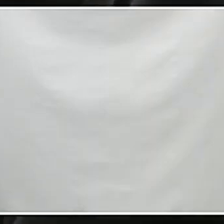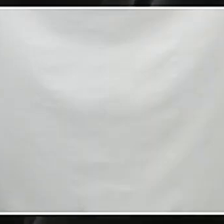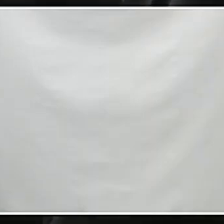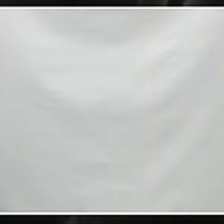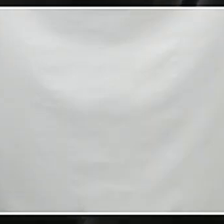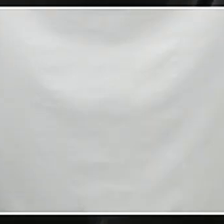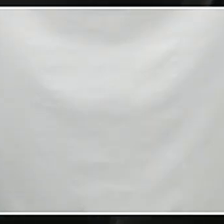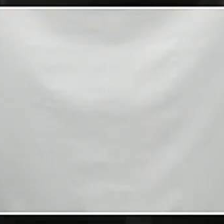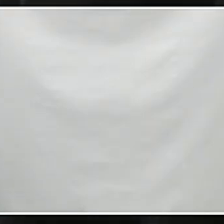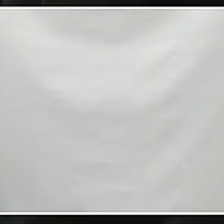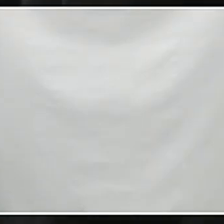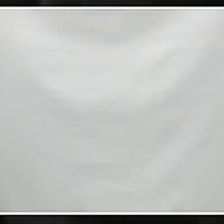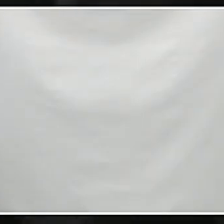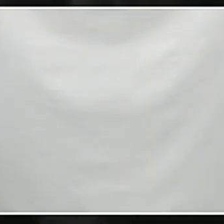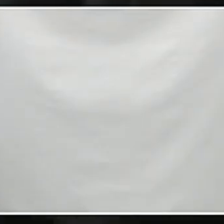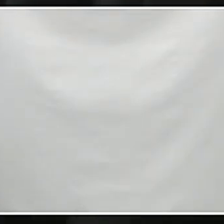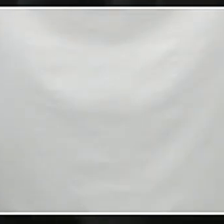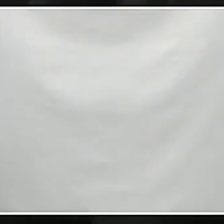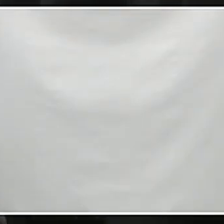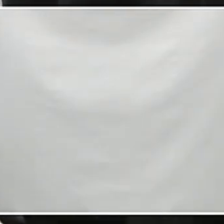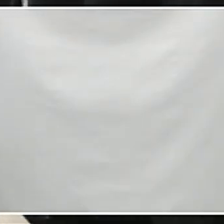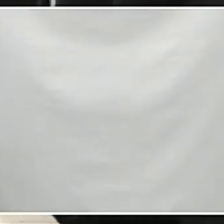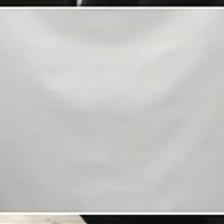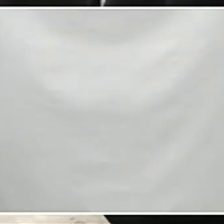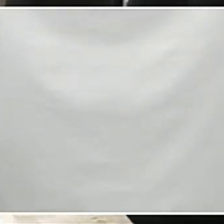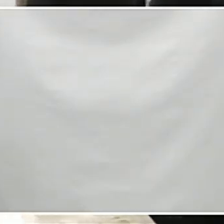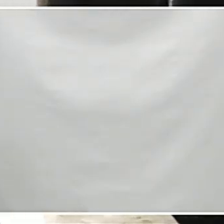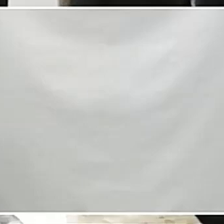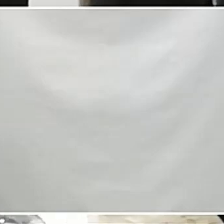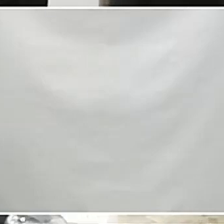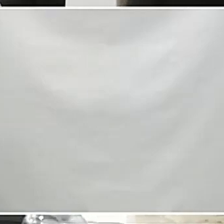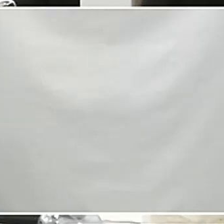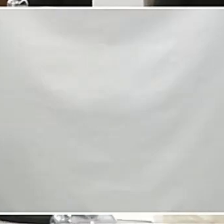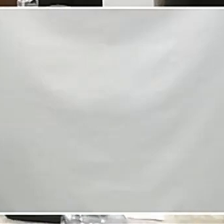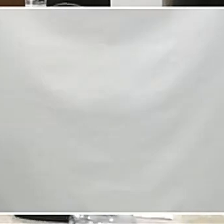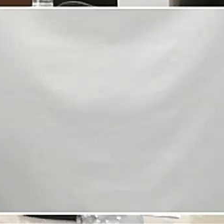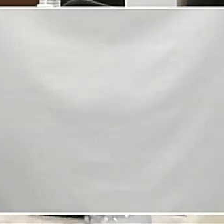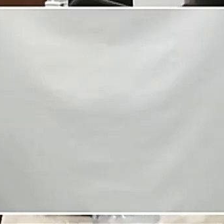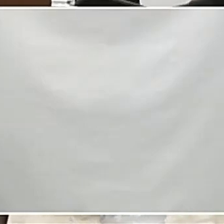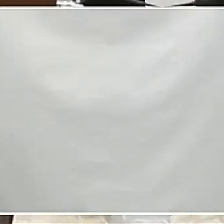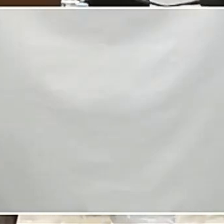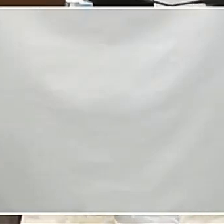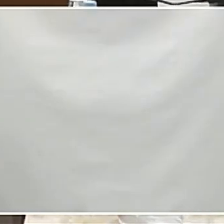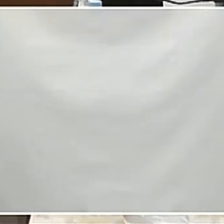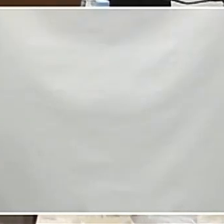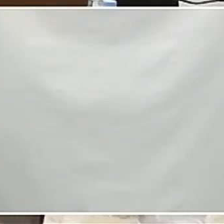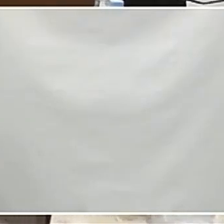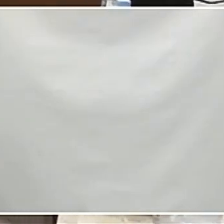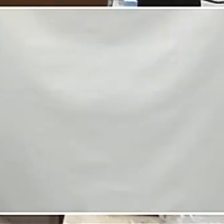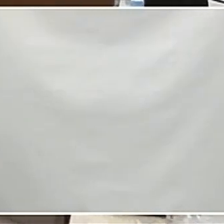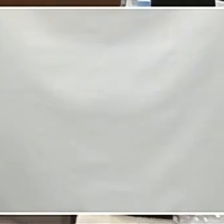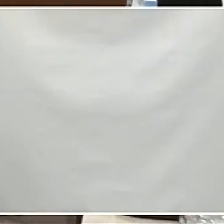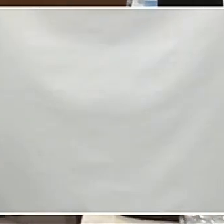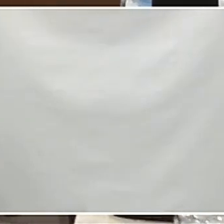pátria amada Dos filhos desses sonhos É mãe gentil Pátria amada, Brasil